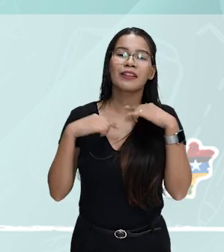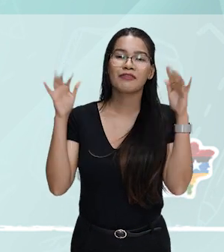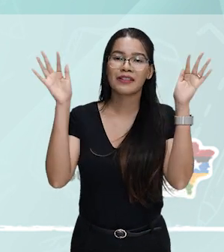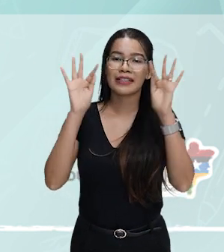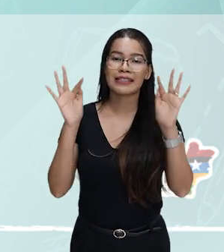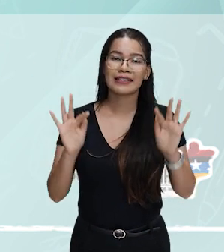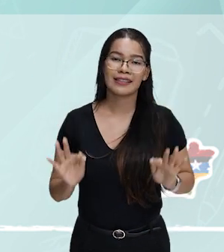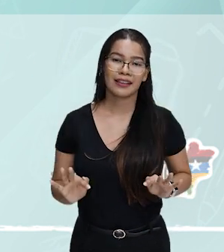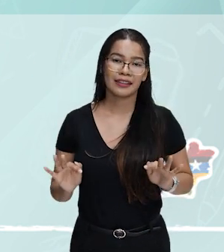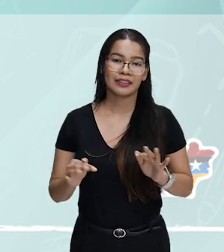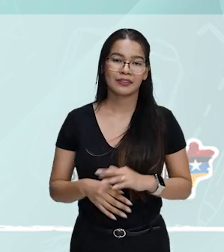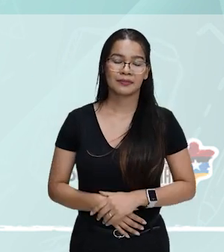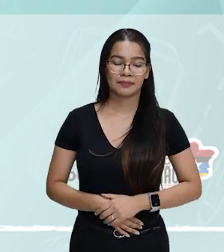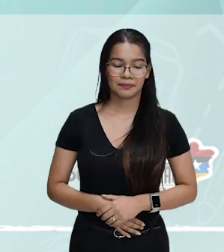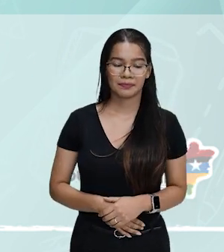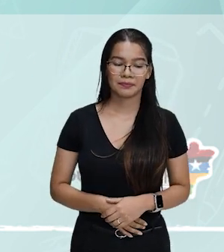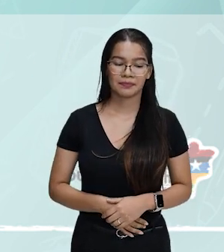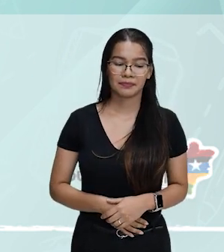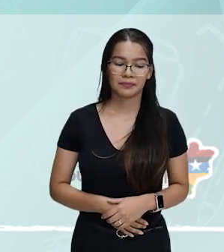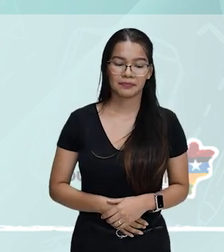superlativo.